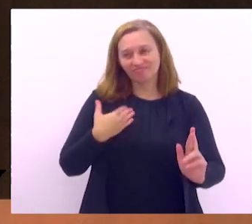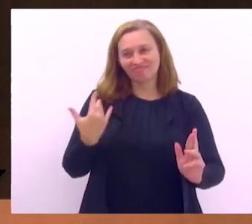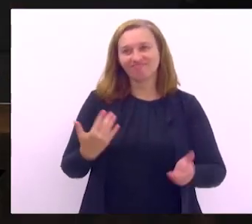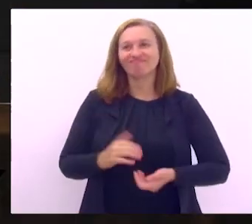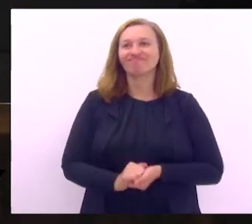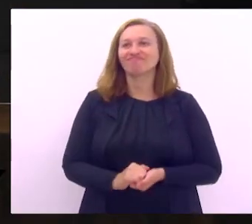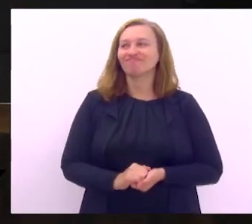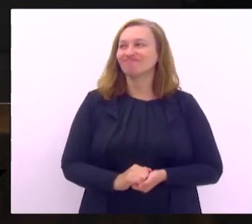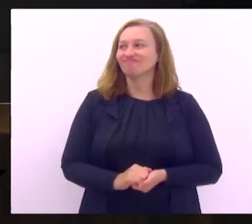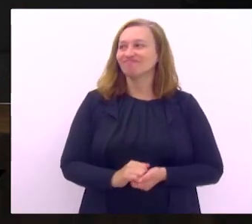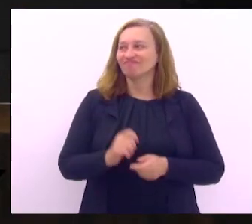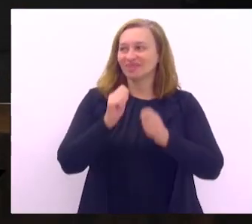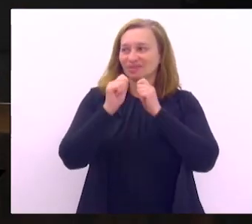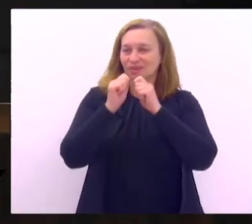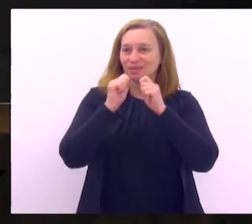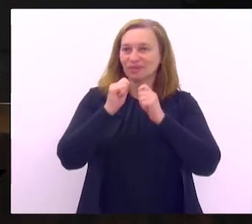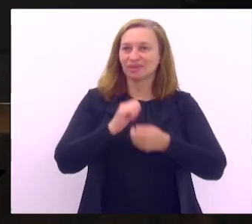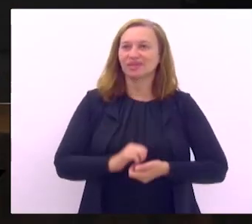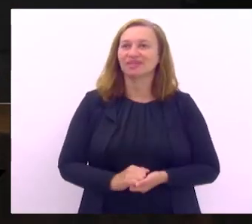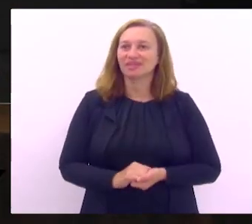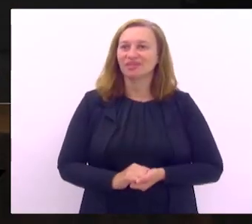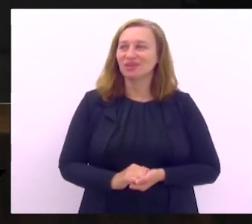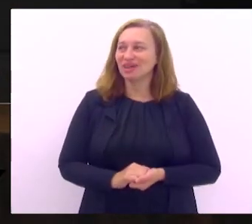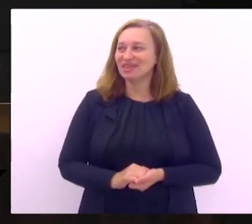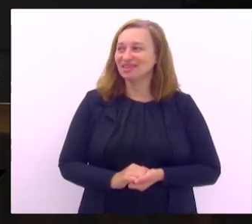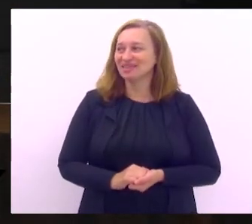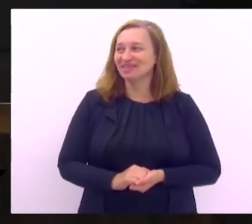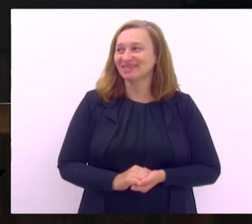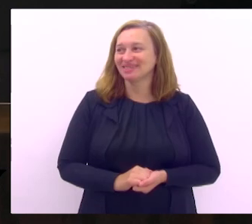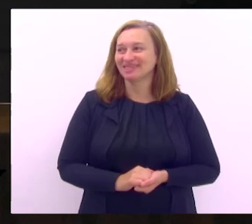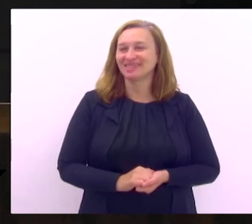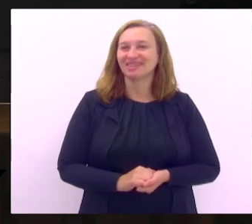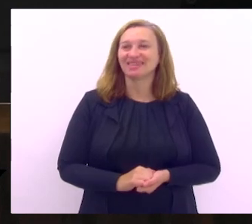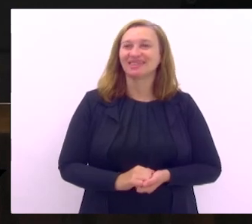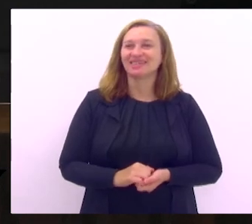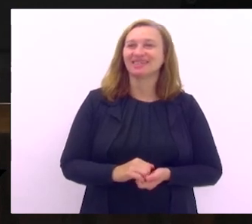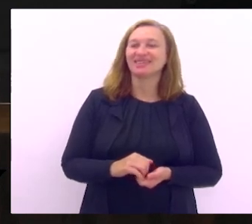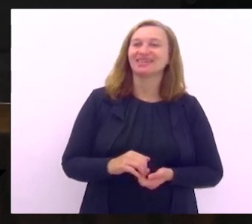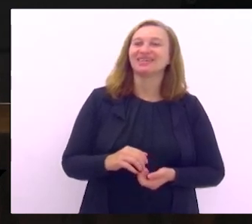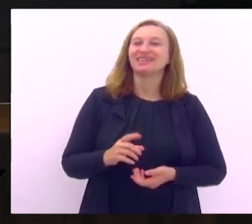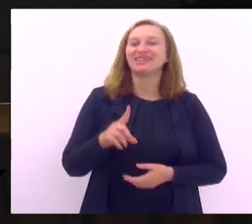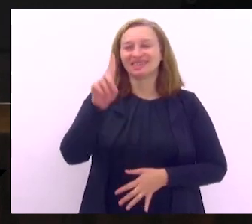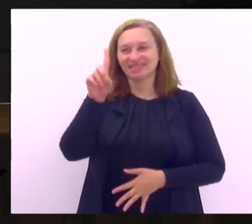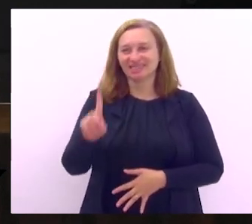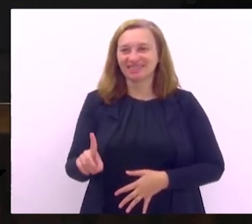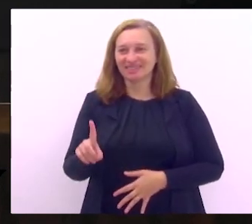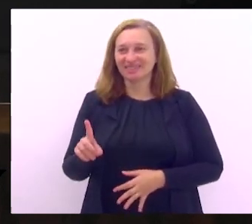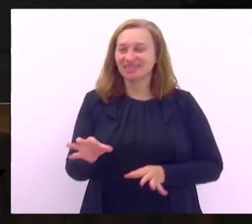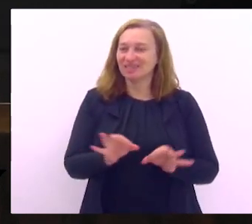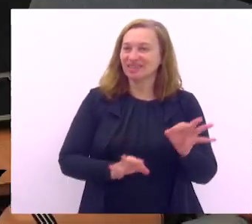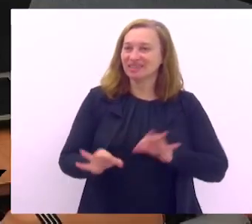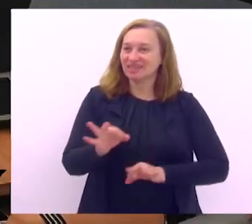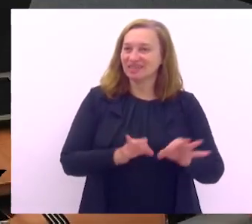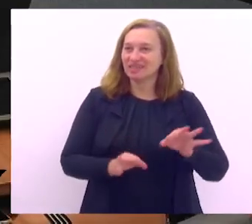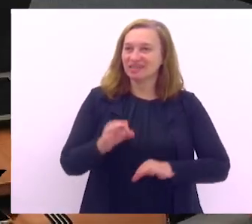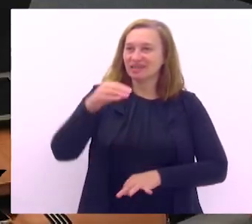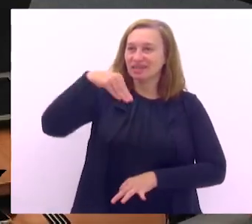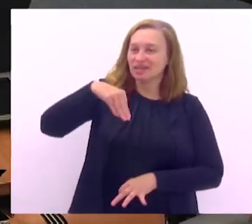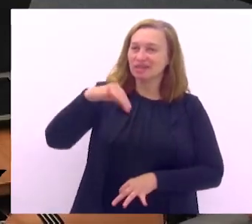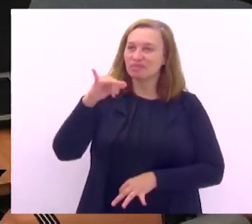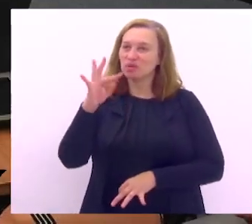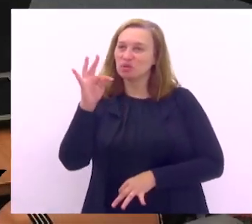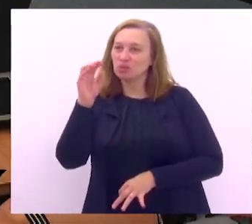Passar a palavra agora para o representante da EMOP, diretor de planejamento, senhor Milton Rato.